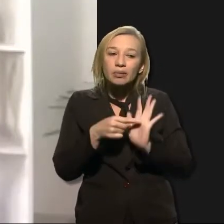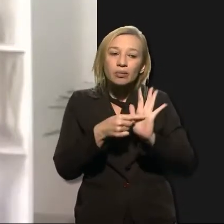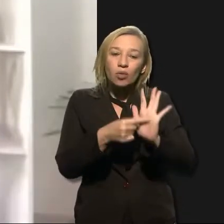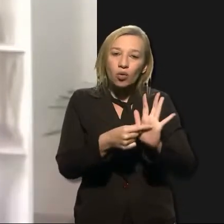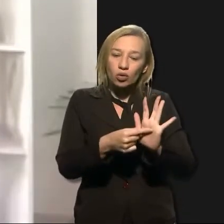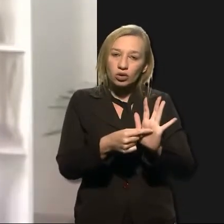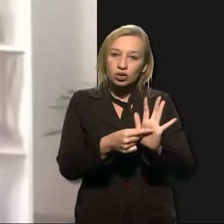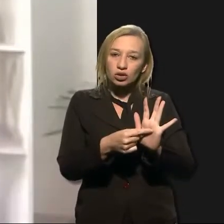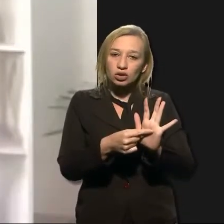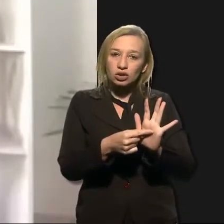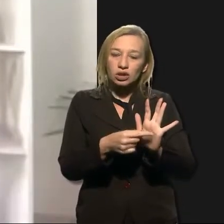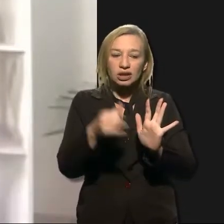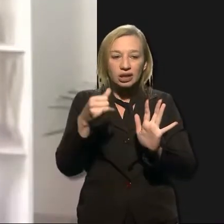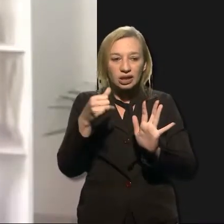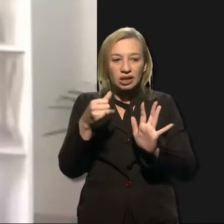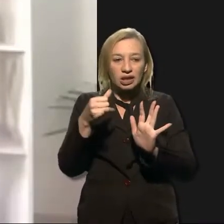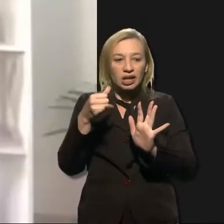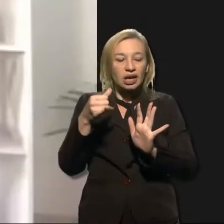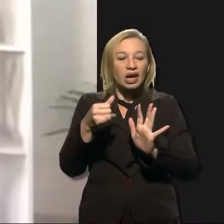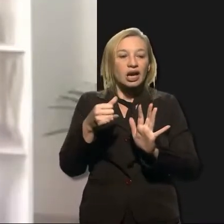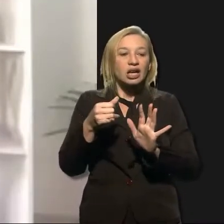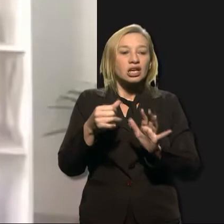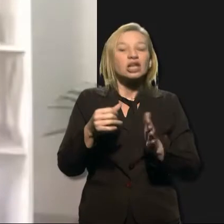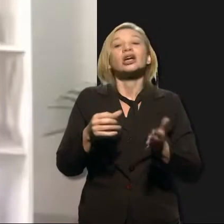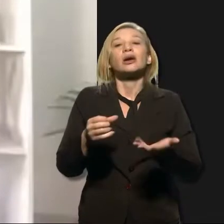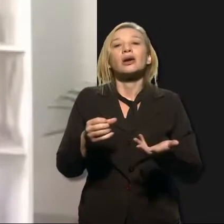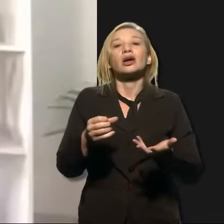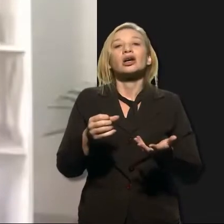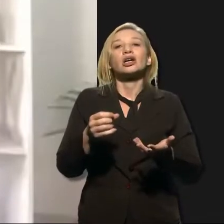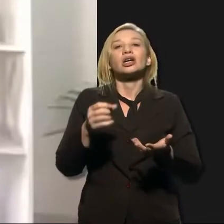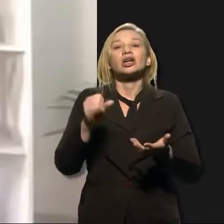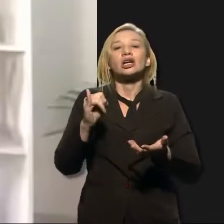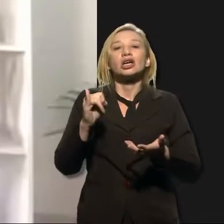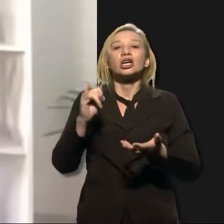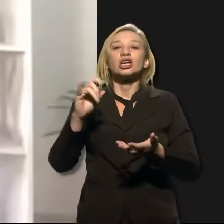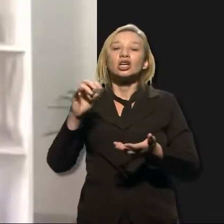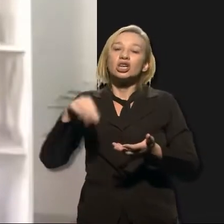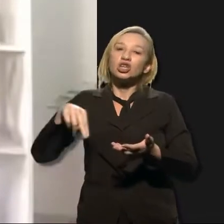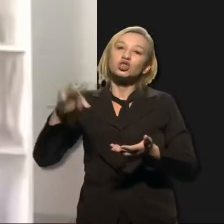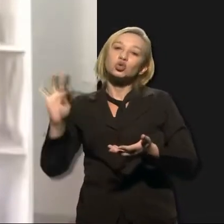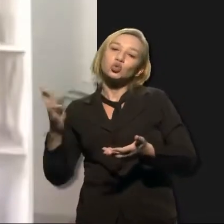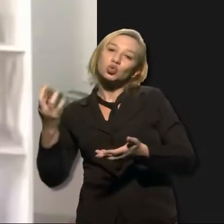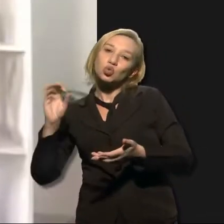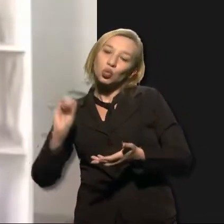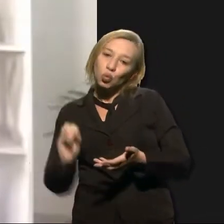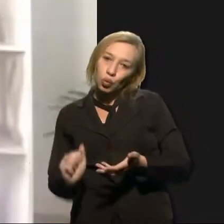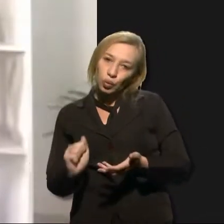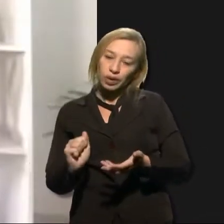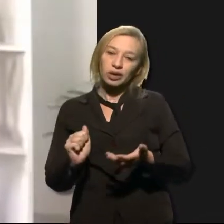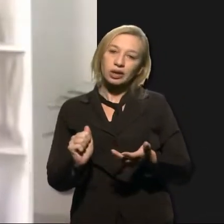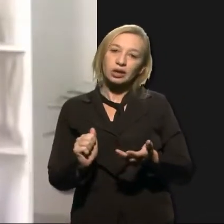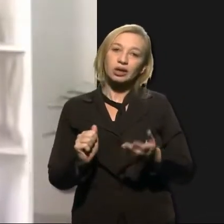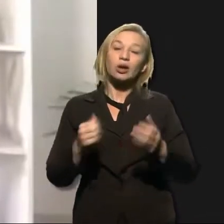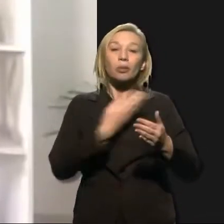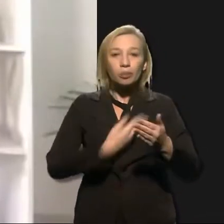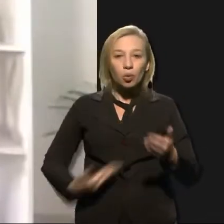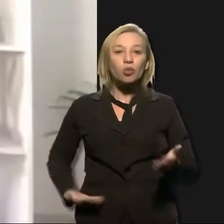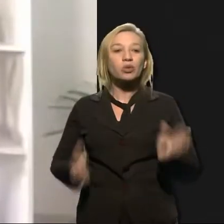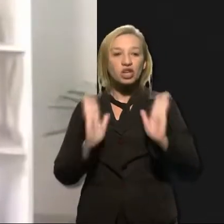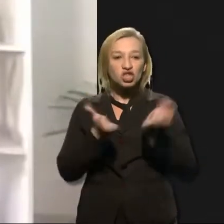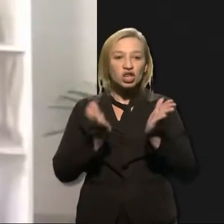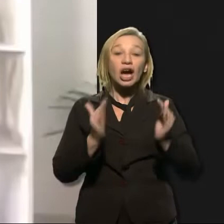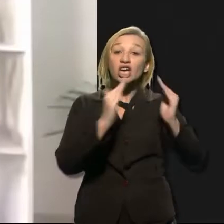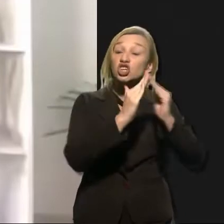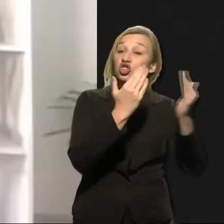quê? Ele prevê a utilização de estruturas públicas que já existem no local. Então, se você tem